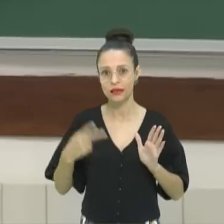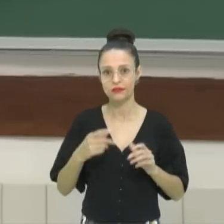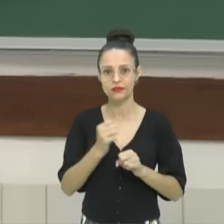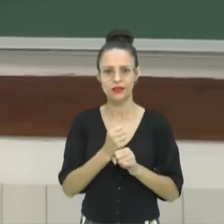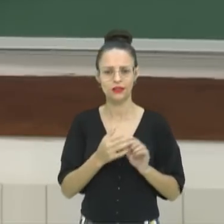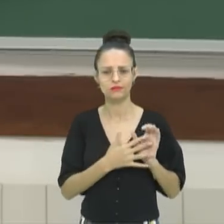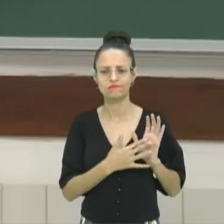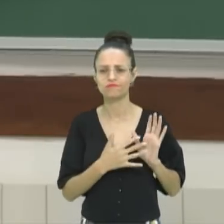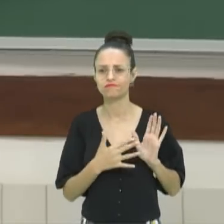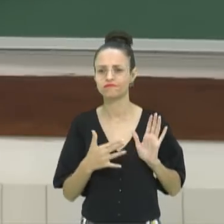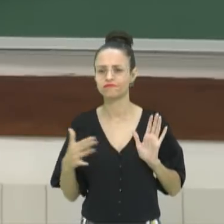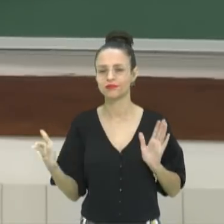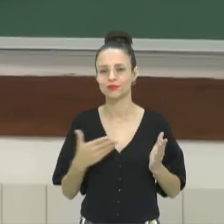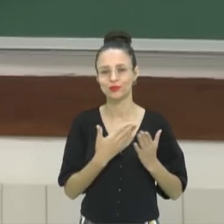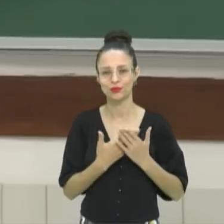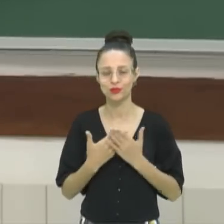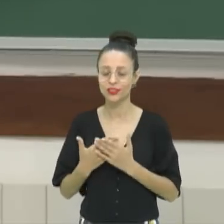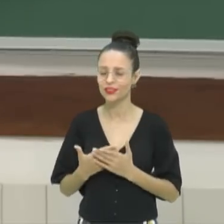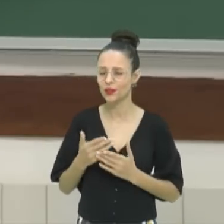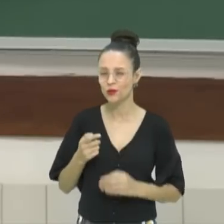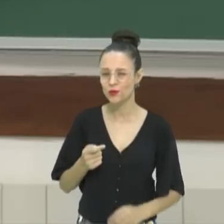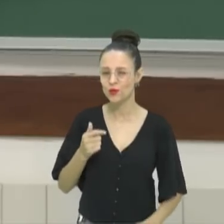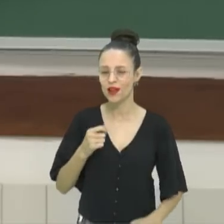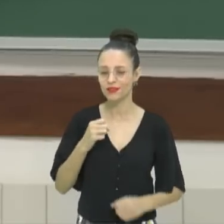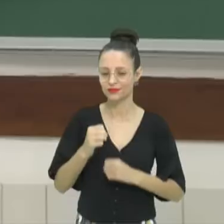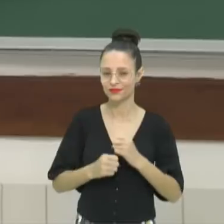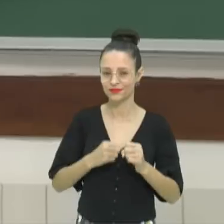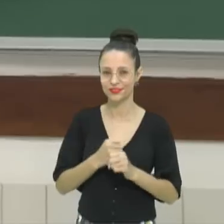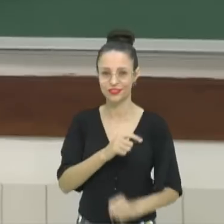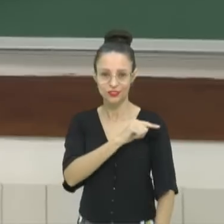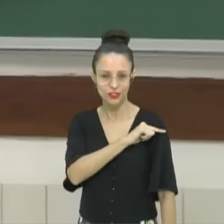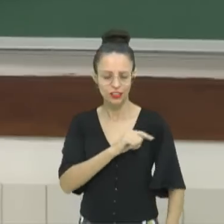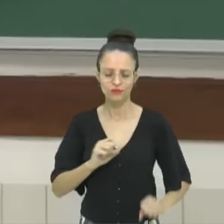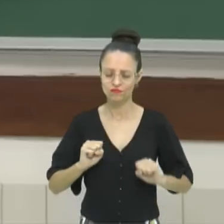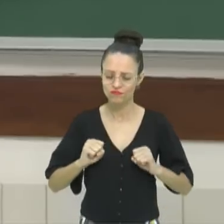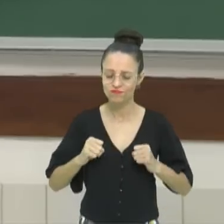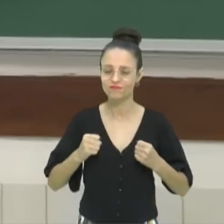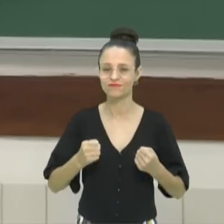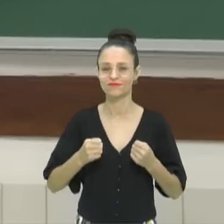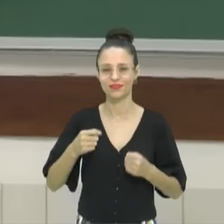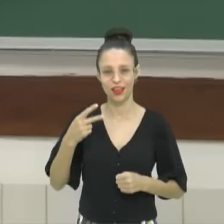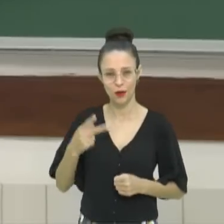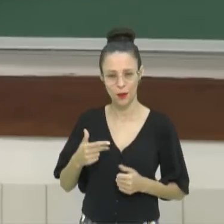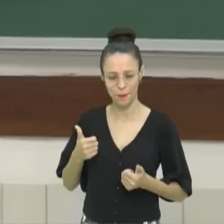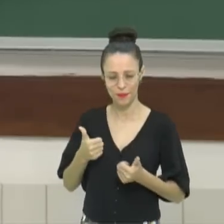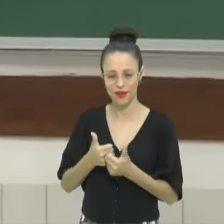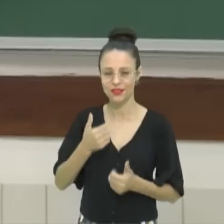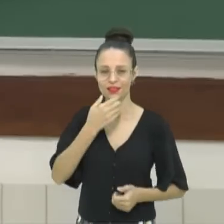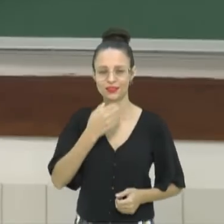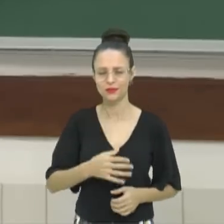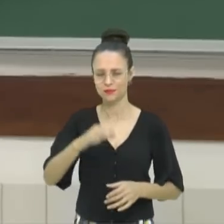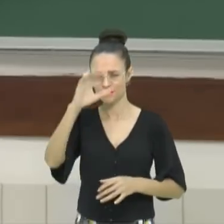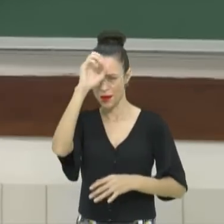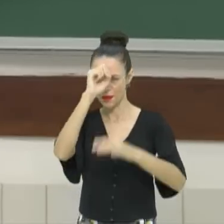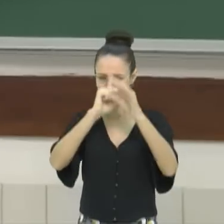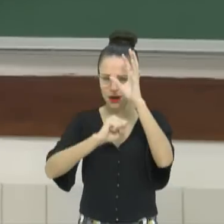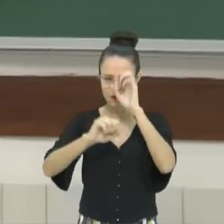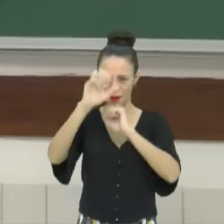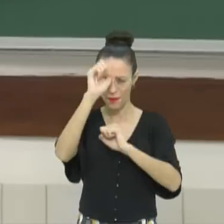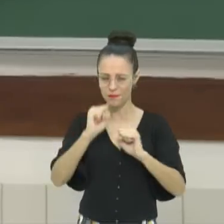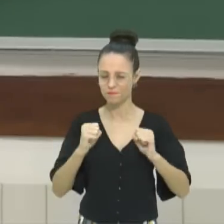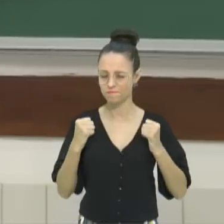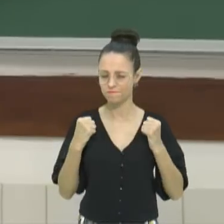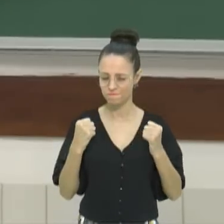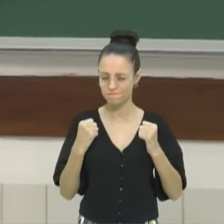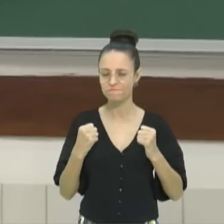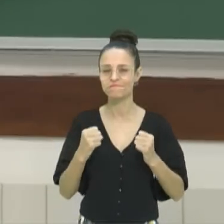né, pessoal? Mais um pouquinho estamos lá no sétimo. Vamos pegar firme nesse final de ano, né? Para a gente aprender bastante e bem fortão